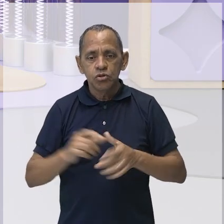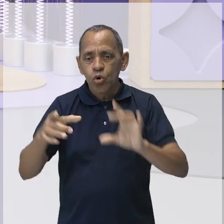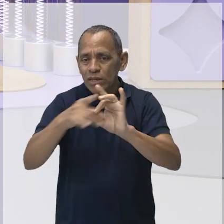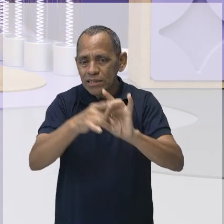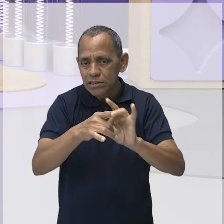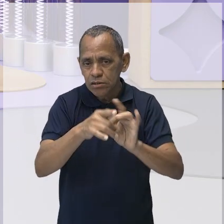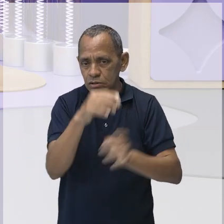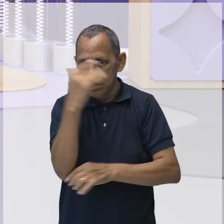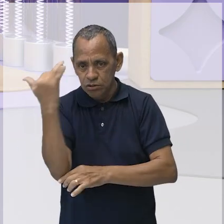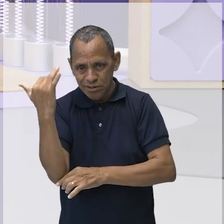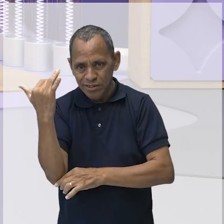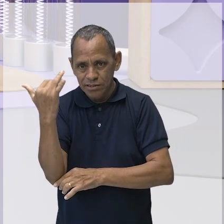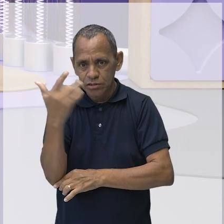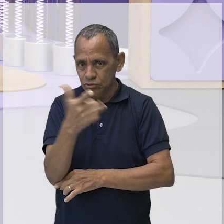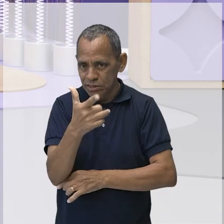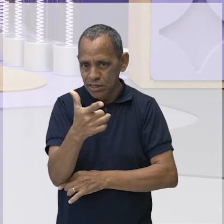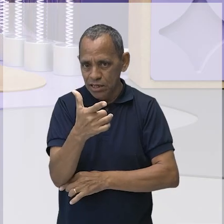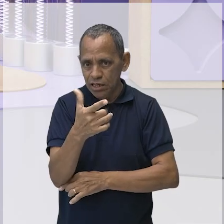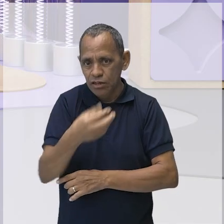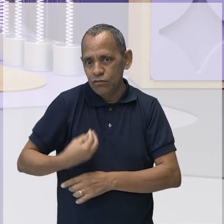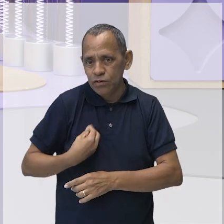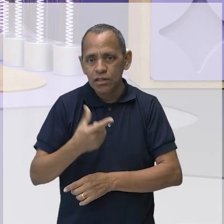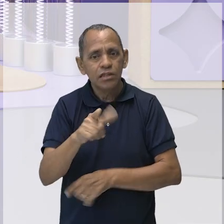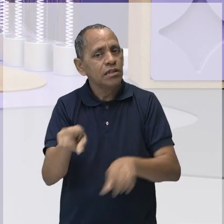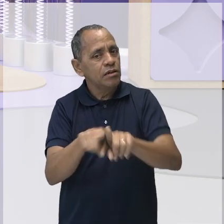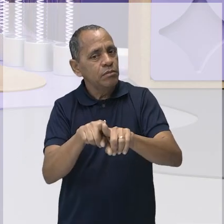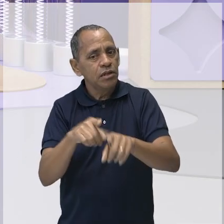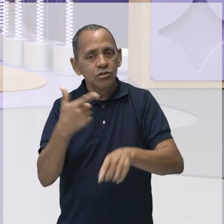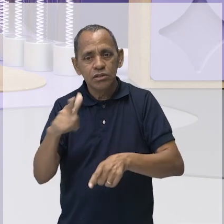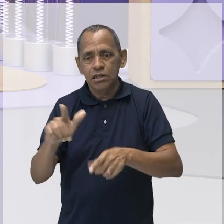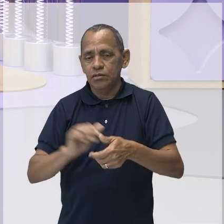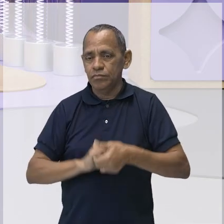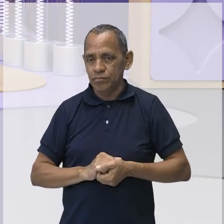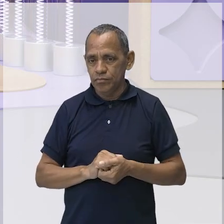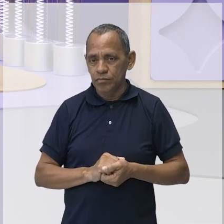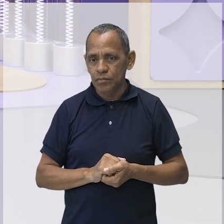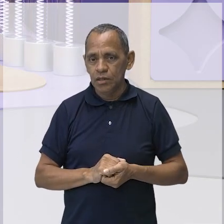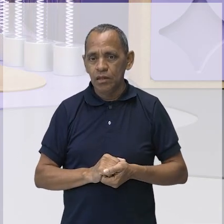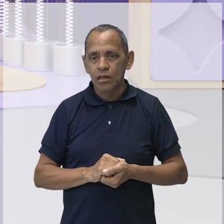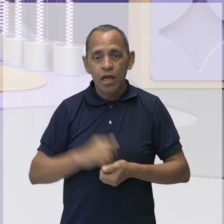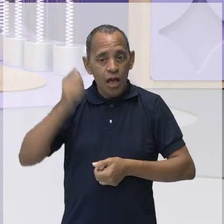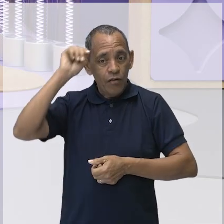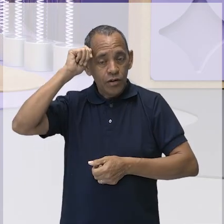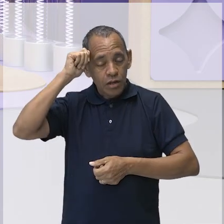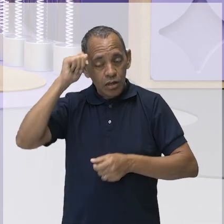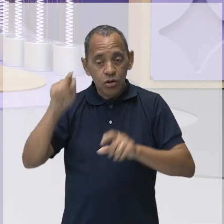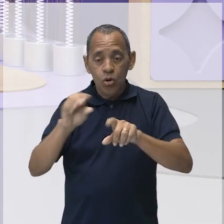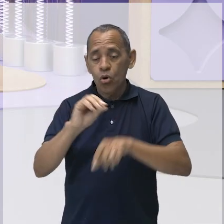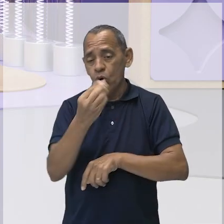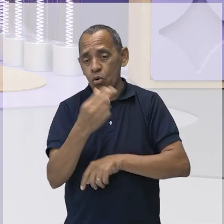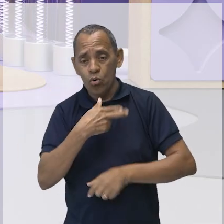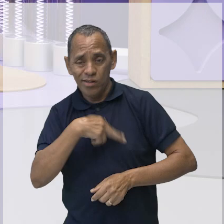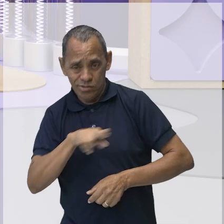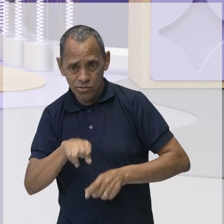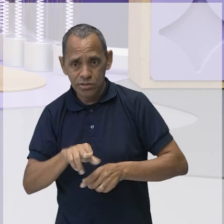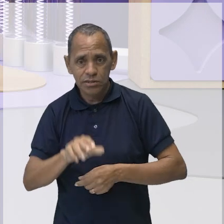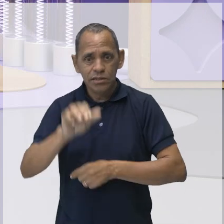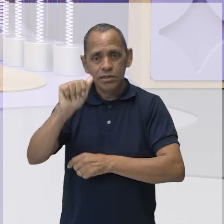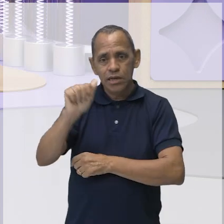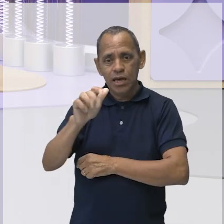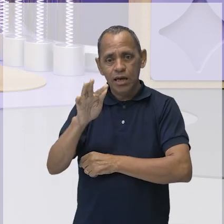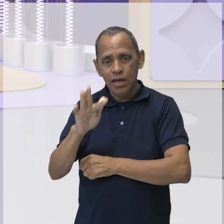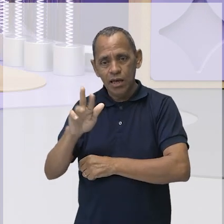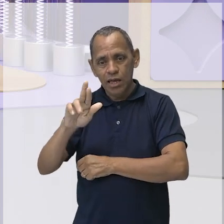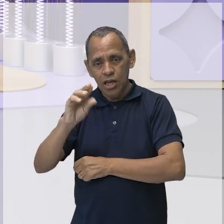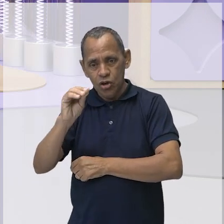indígenas. Vamos ver aqui, olha, as religiões de matriz africana ou religiões afro-brasileiras, podem ser conhecidas por esses